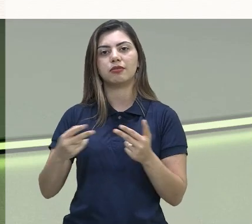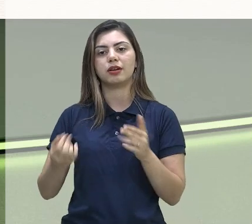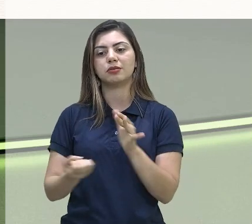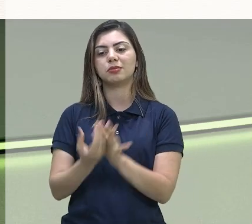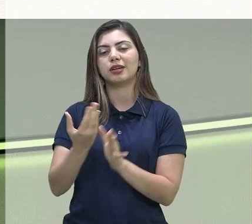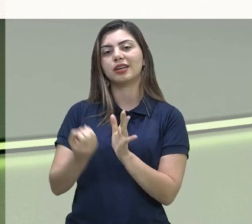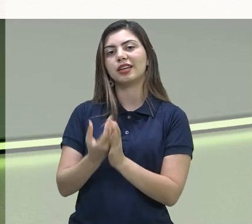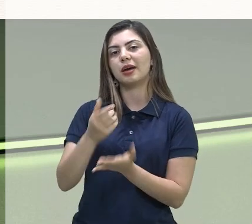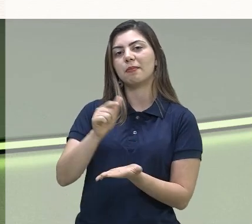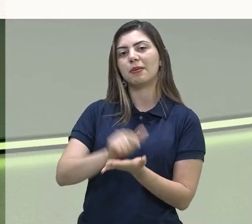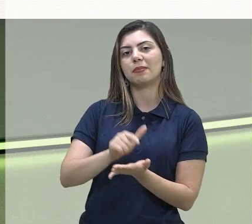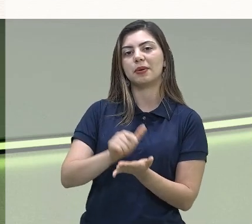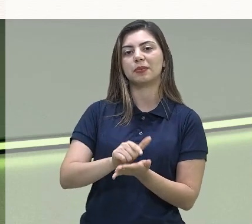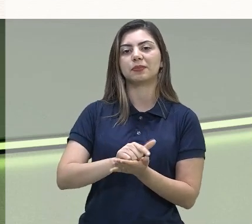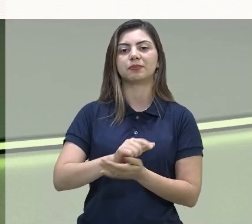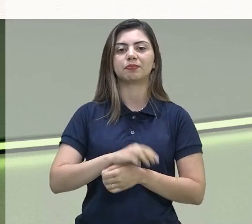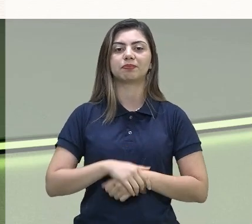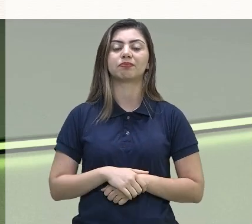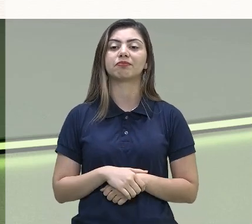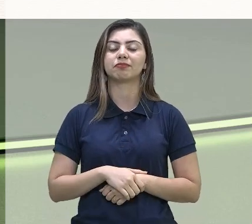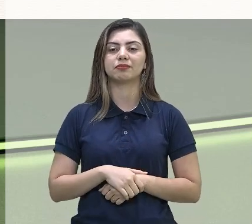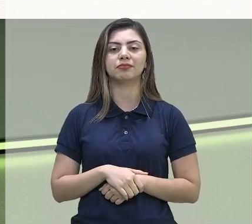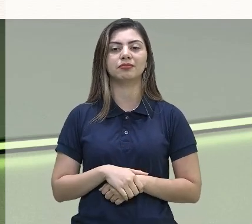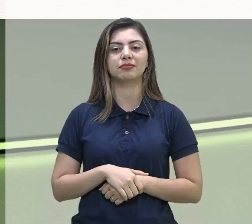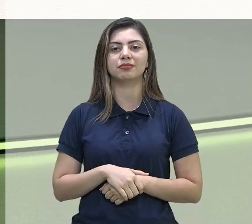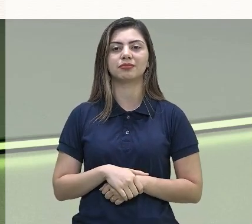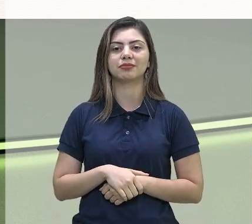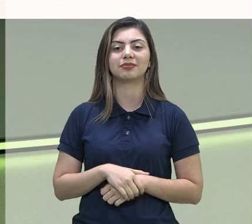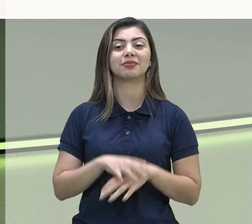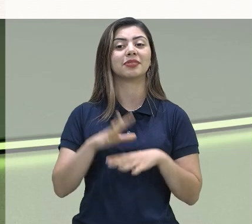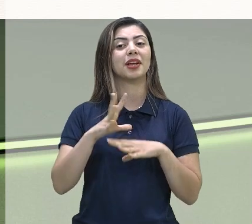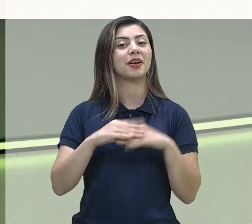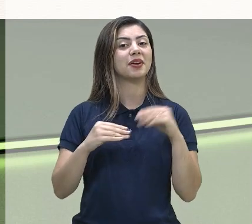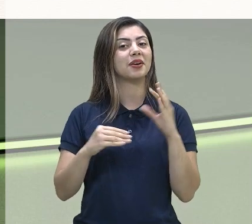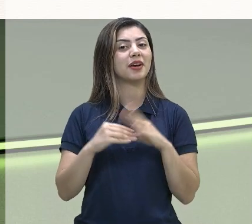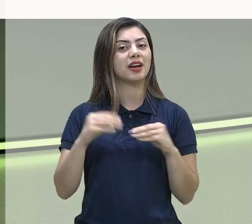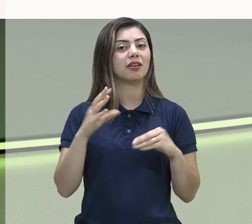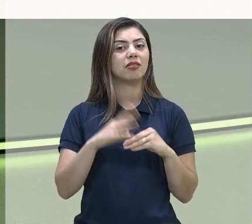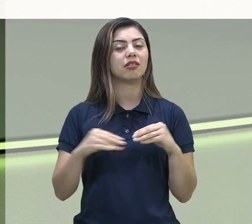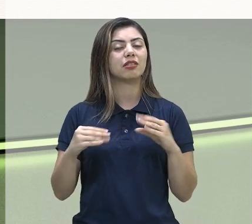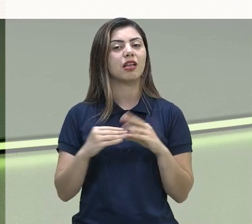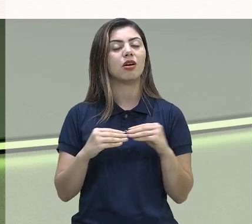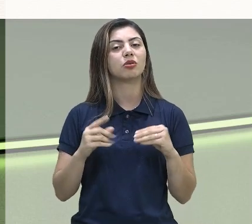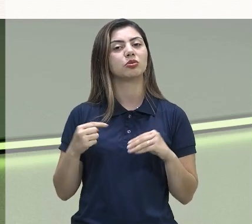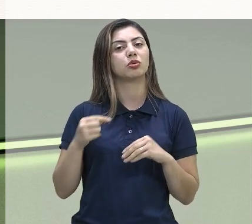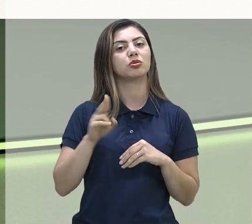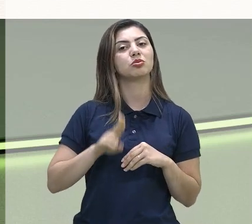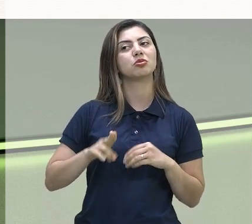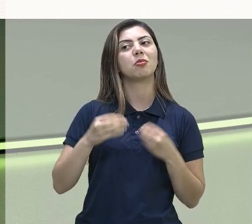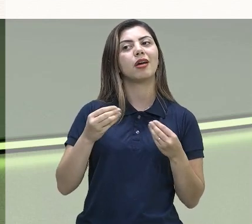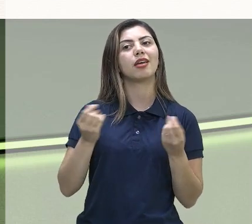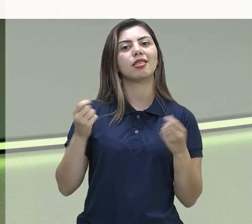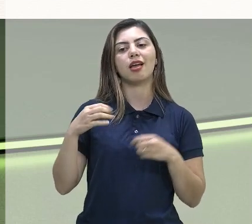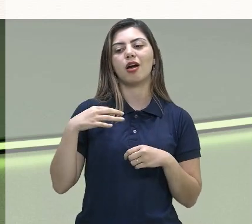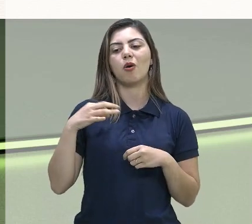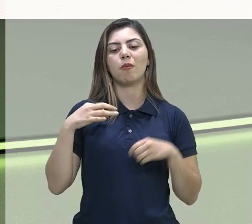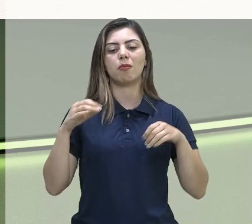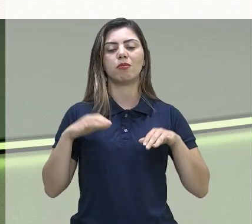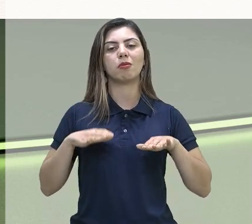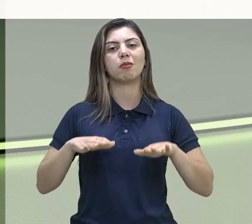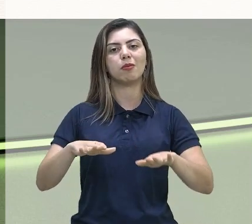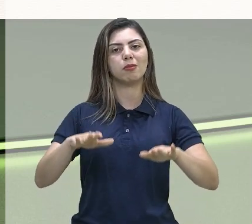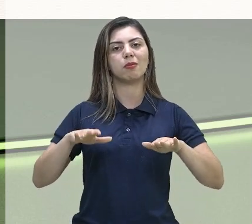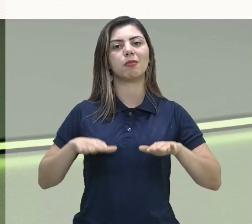papel. E o algodão é usada na produção de tecidos e também